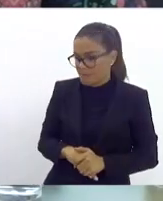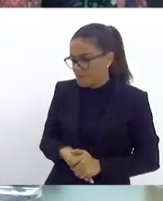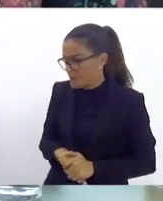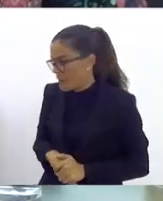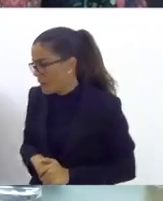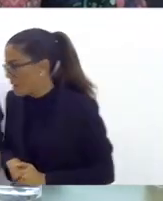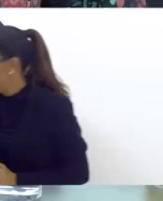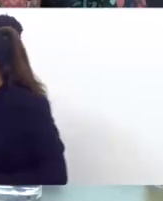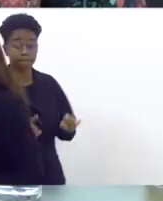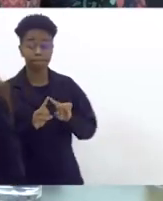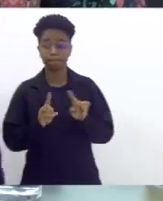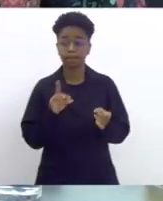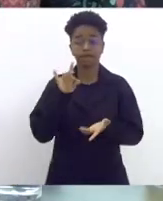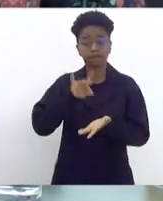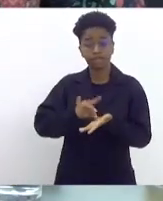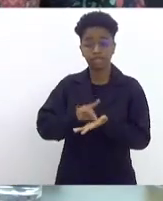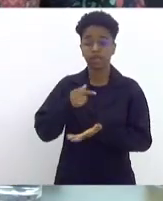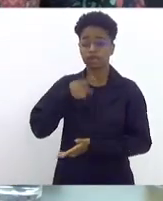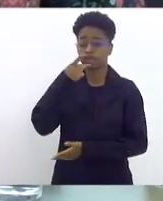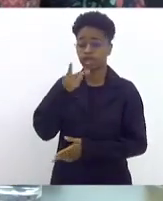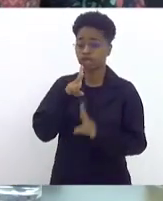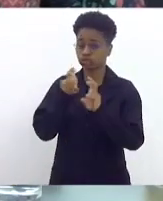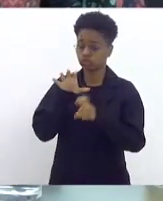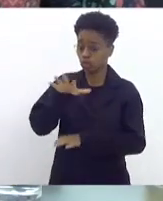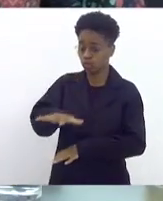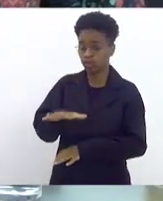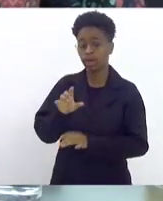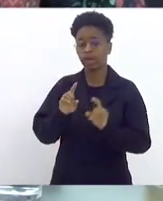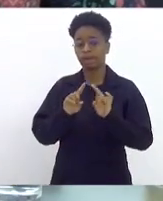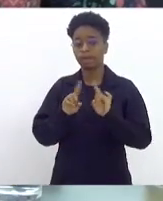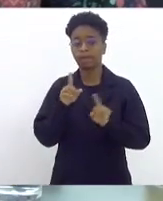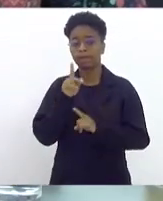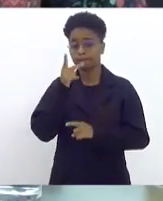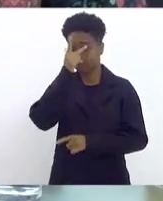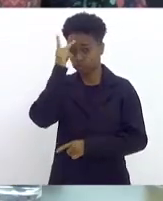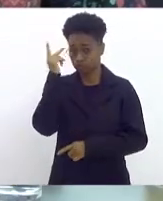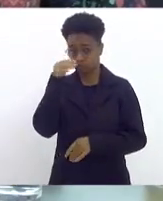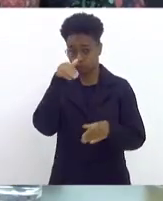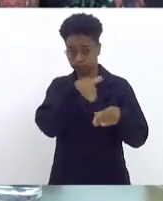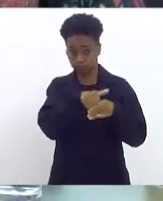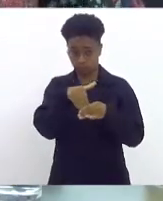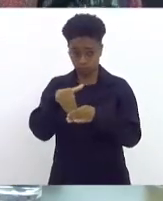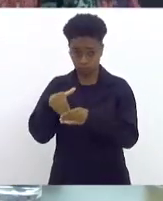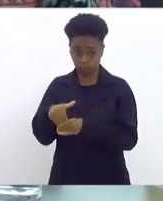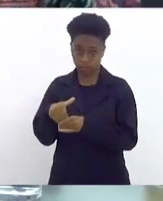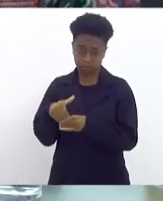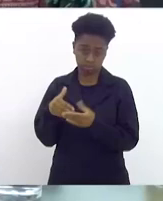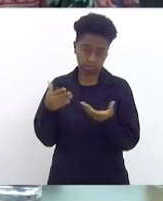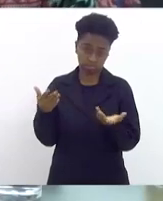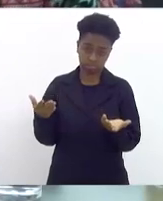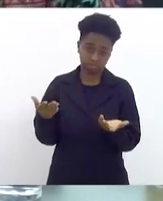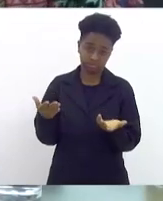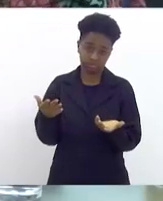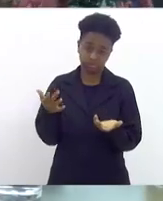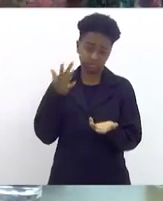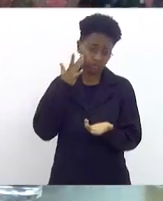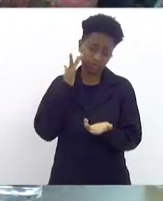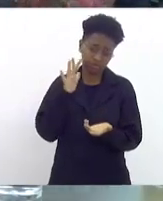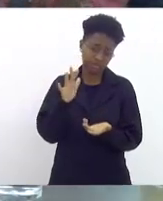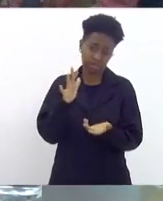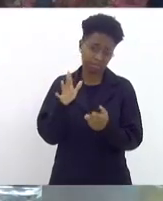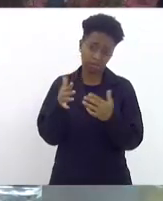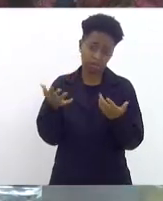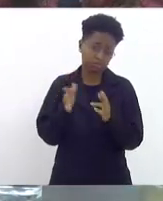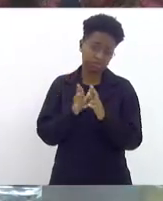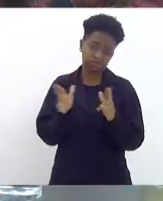no final da história na hora que eu vou falar sobre a questão o povo que tá ali que votou não sabe não sabe a diferença